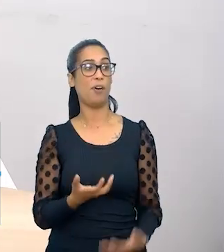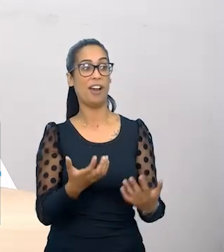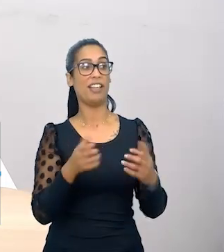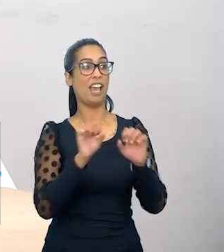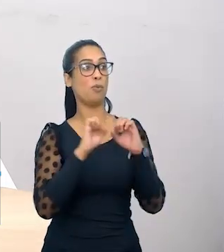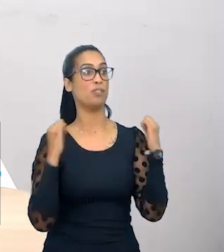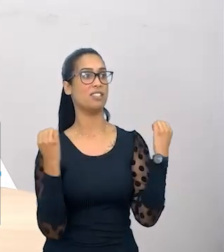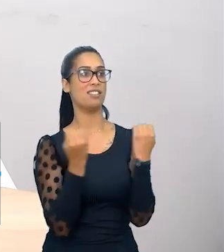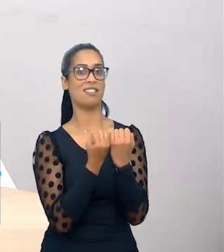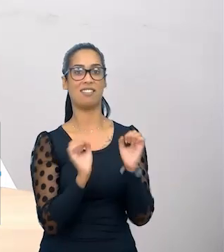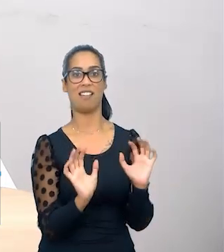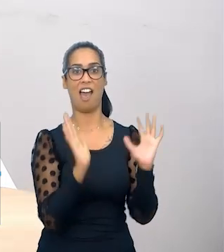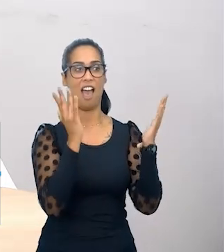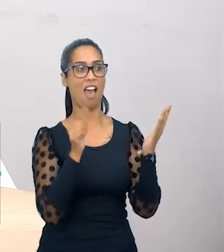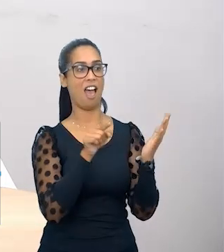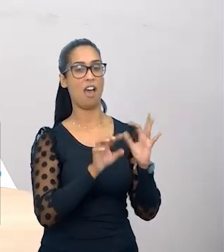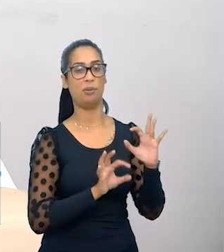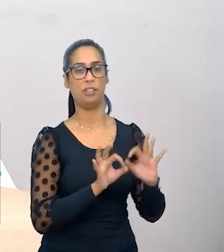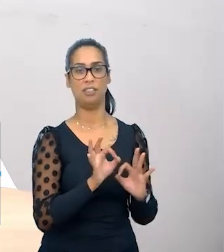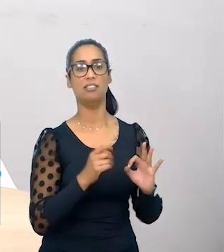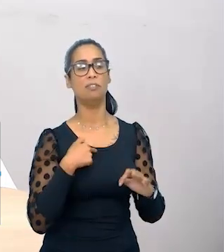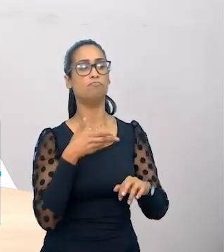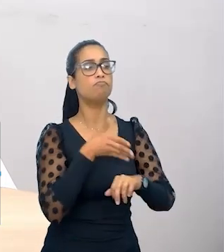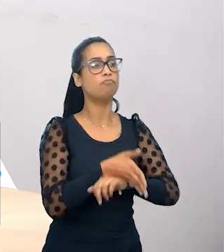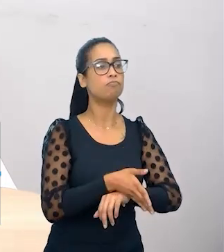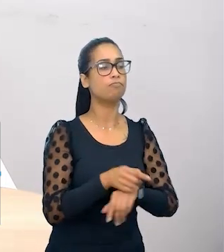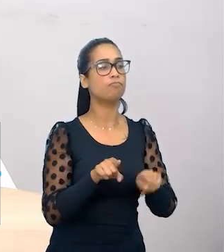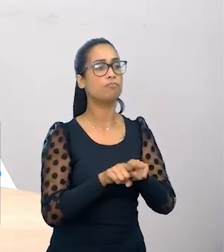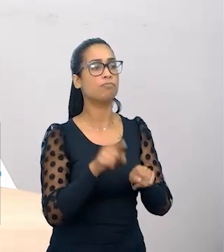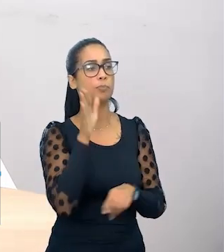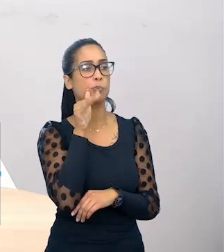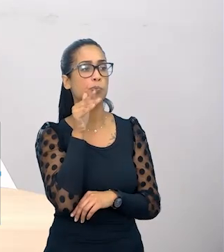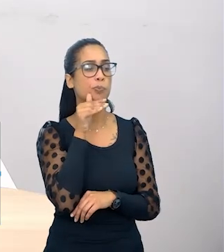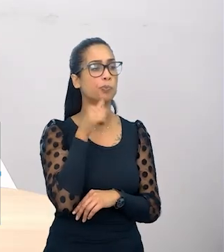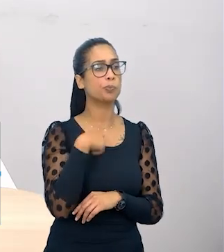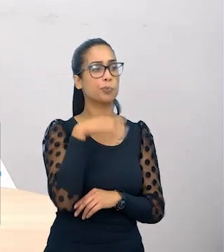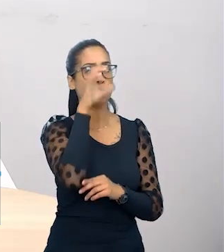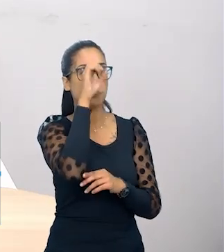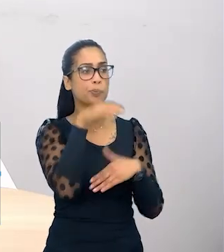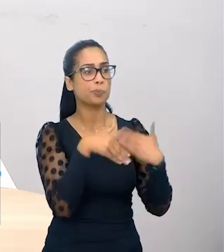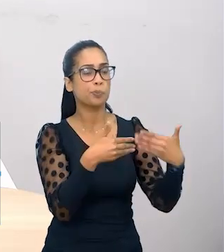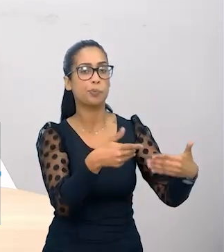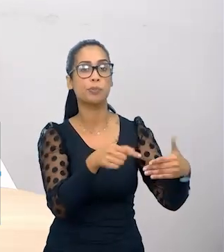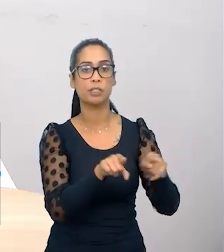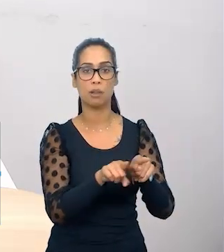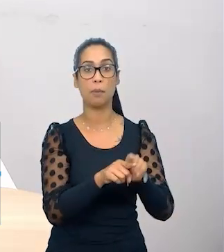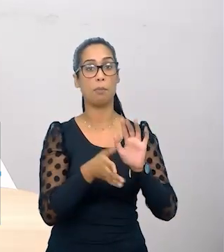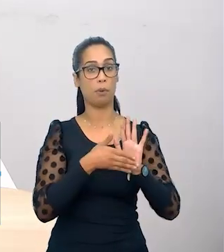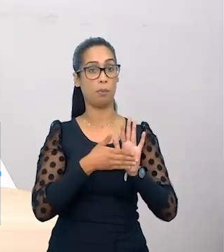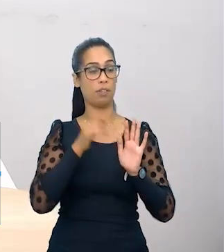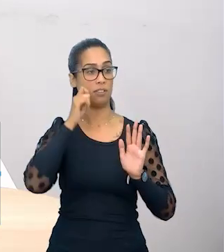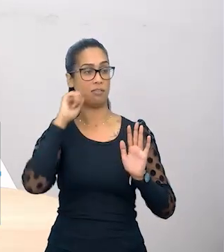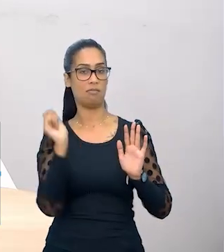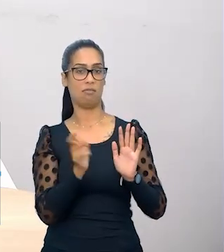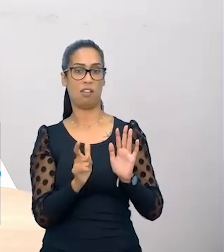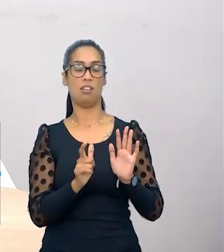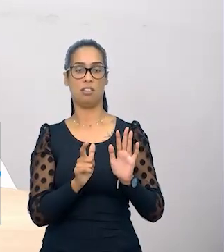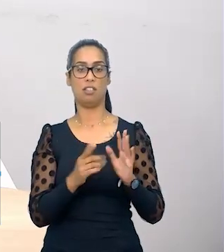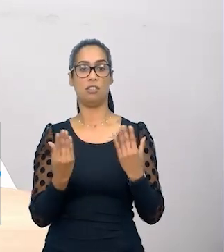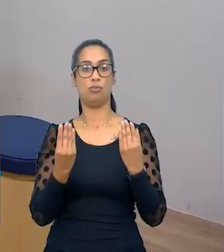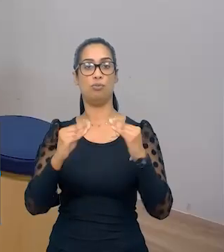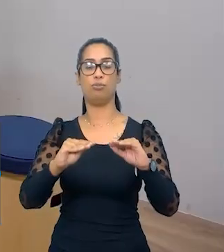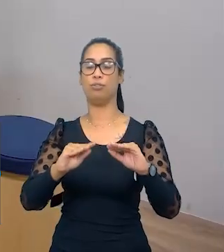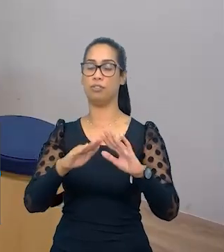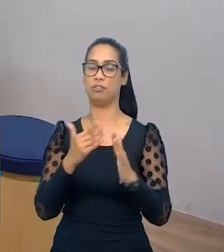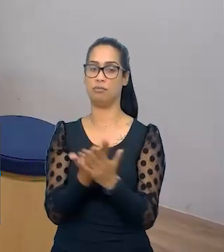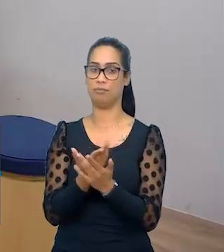meio ambiente. Então, aí ficam propostas para vocês trabalharem dentro da escola, trazendo aí essas informações.